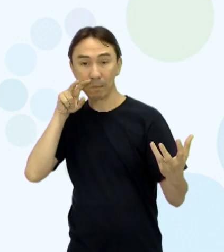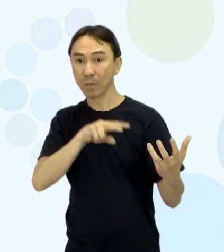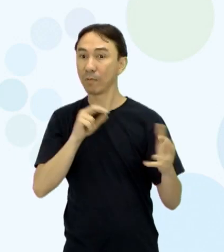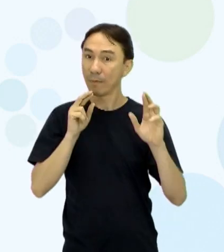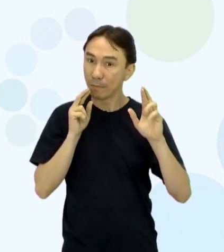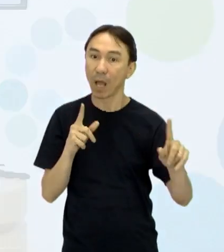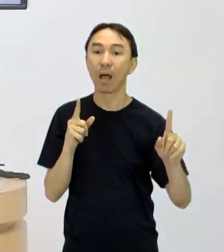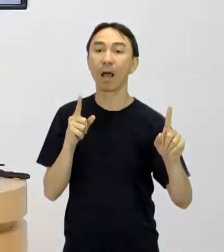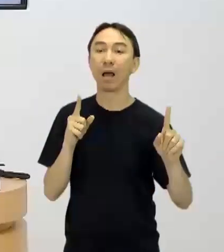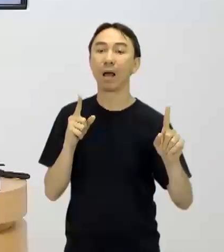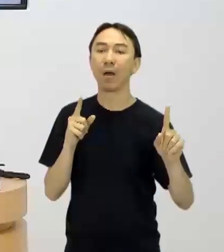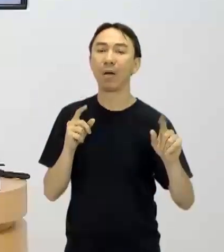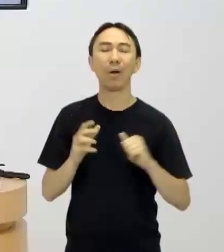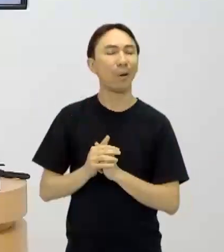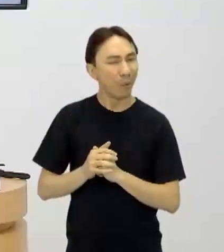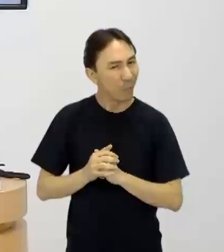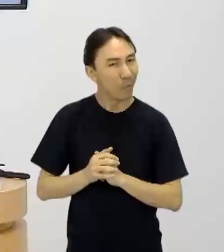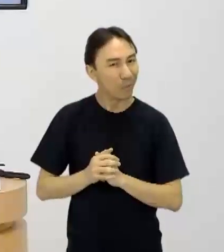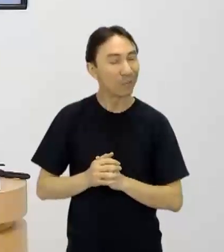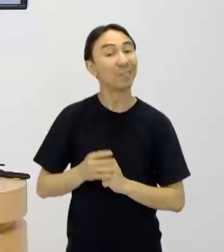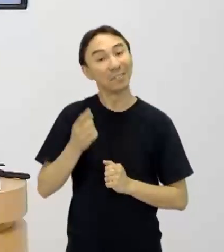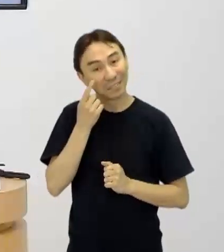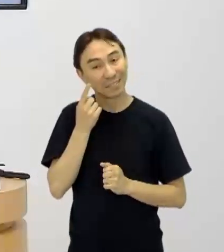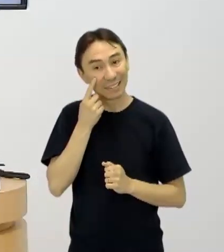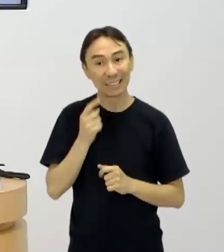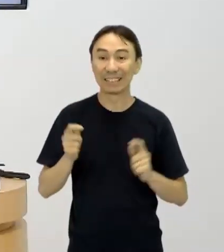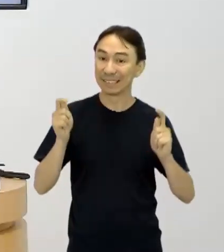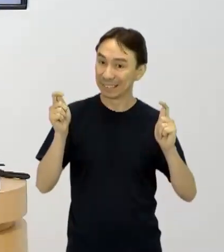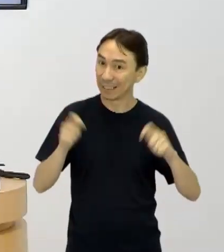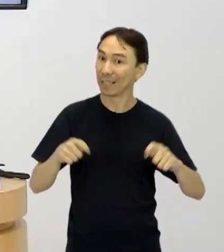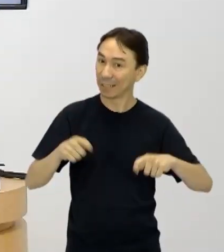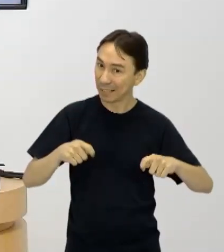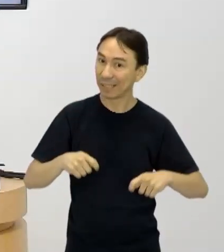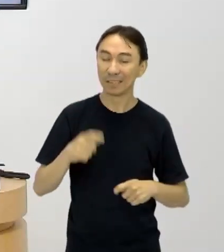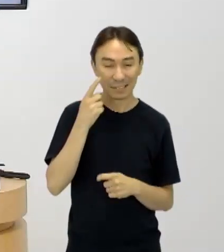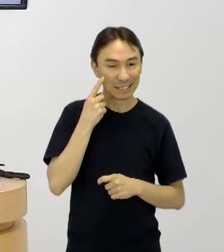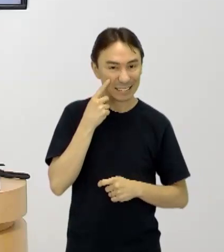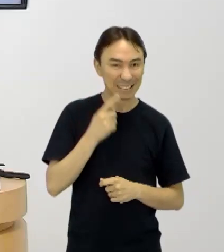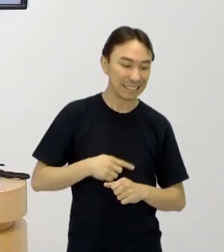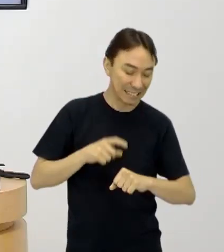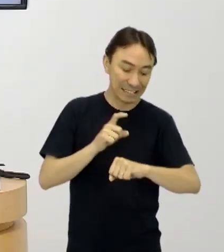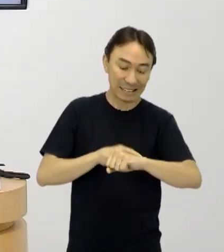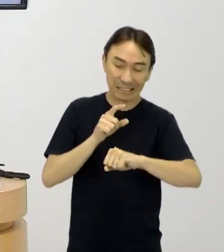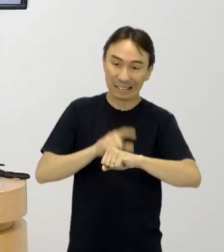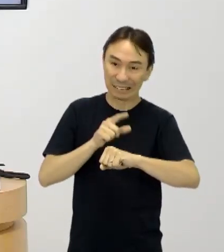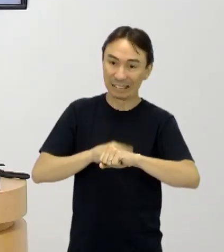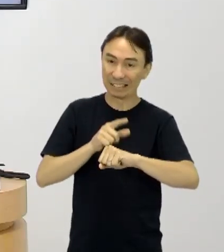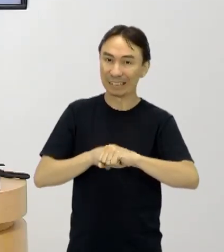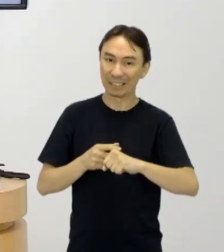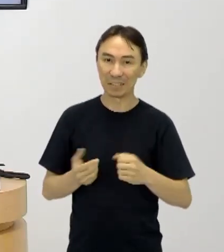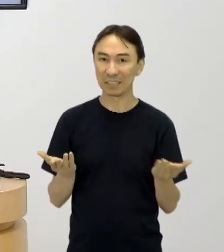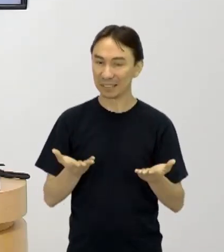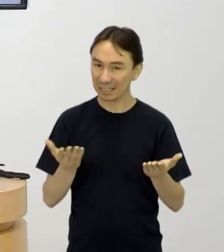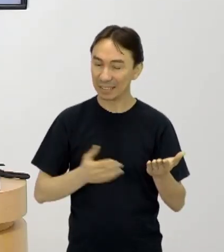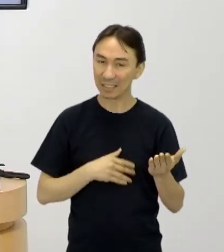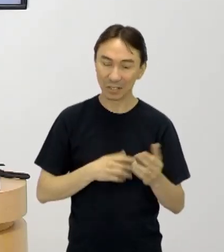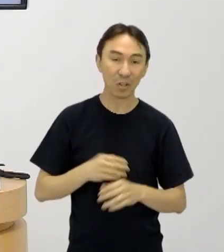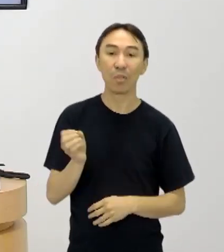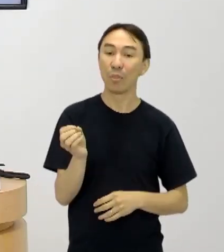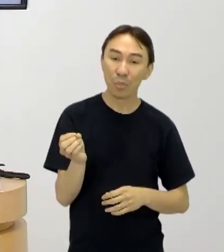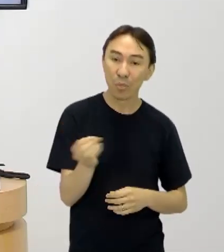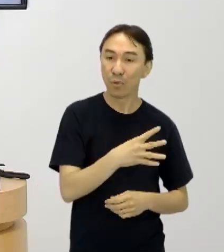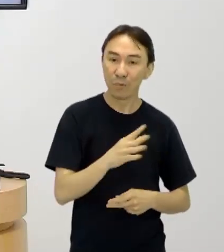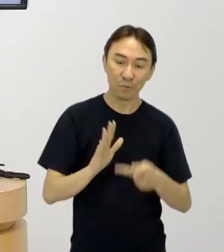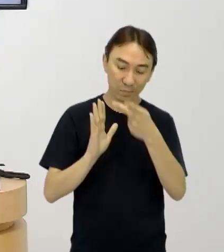conseguir passar o que está aí nos slides e tal, é um desafio muito grande, vamos ver se dá certo, é um projeto novo que a gente